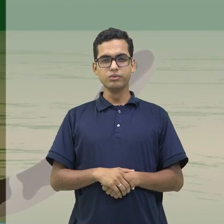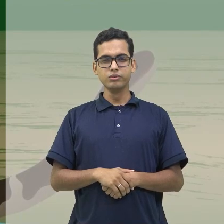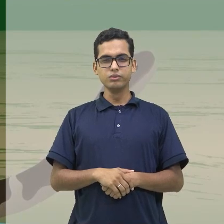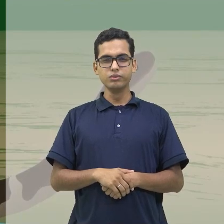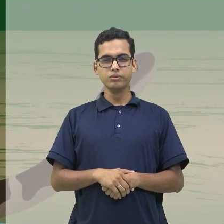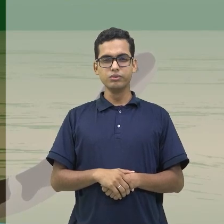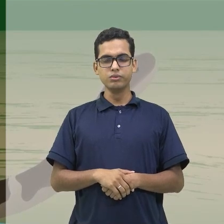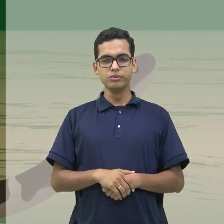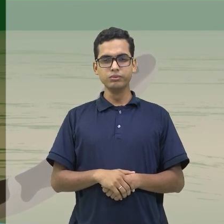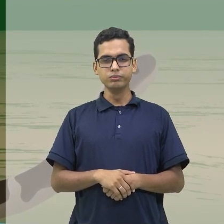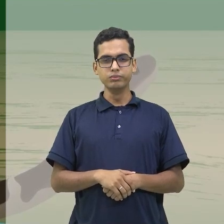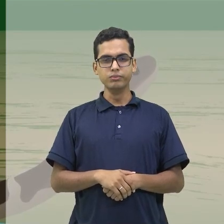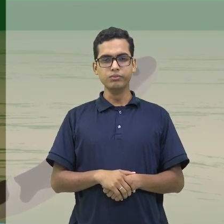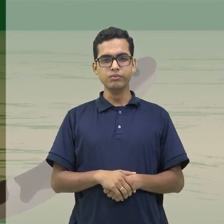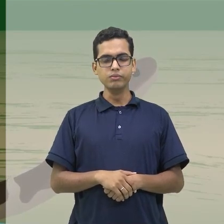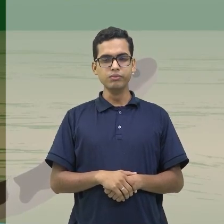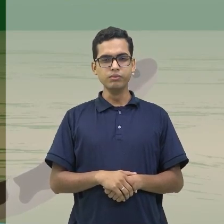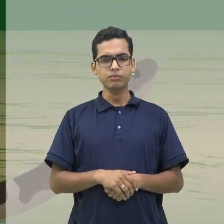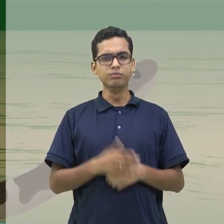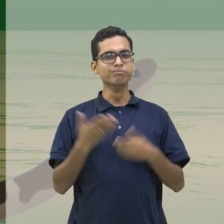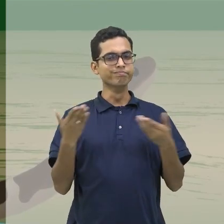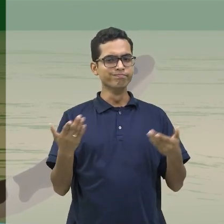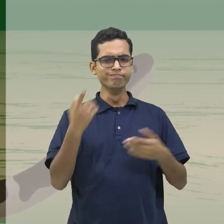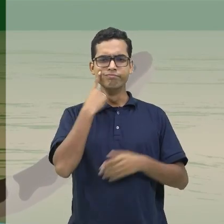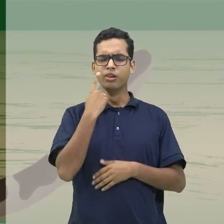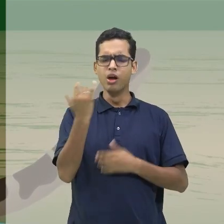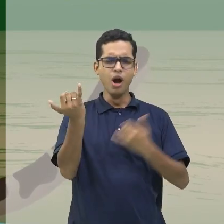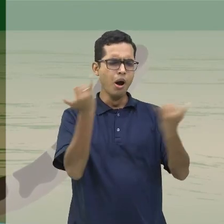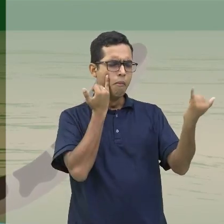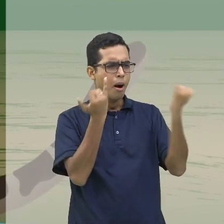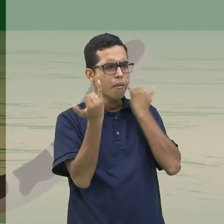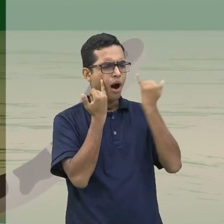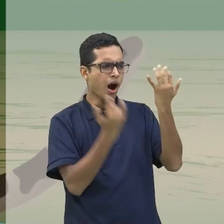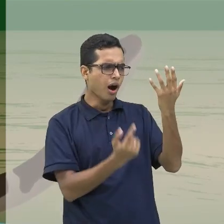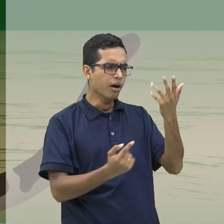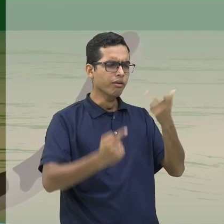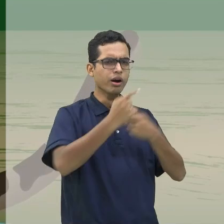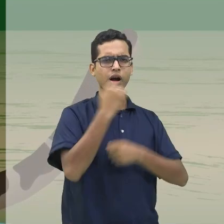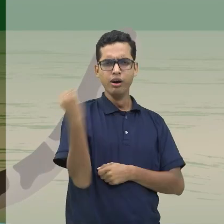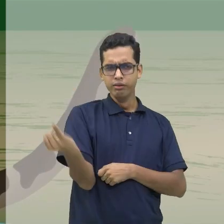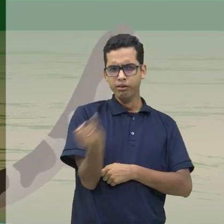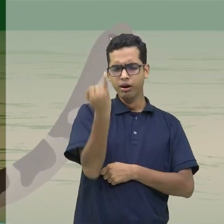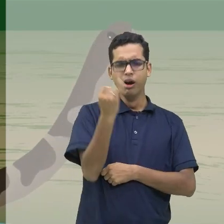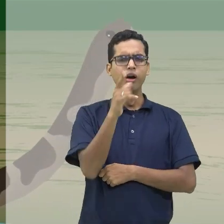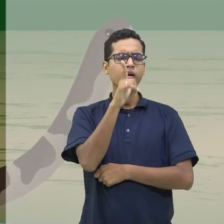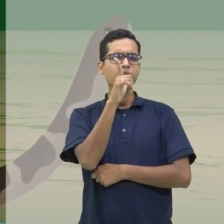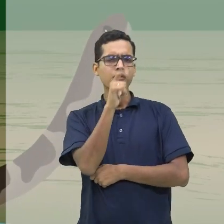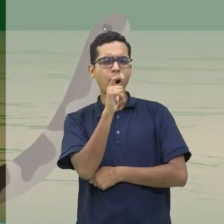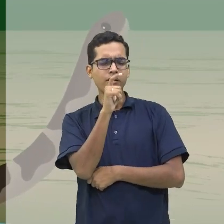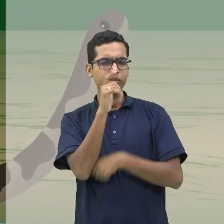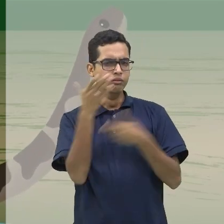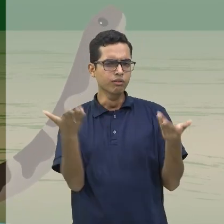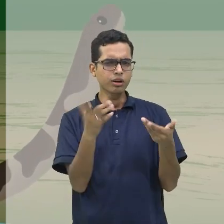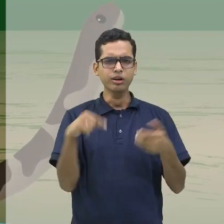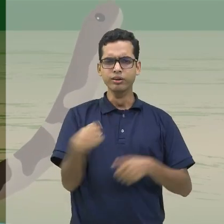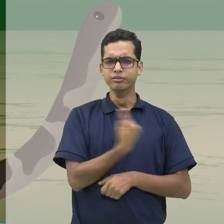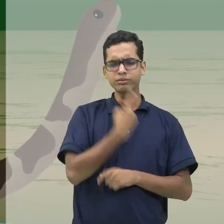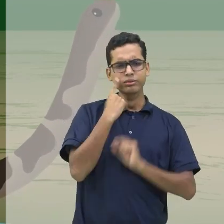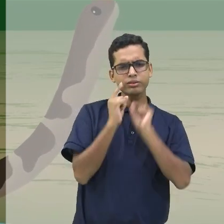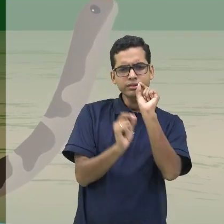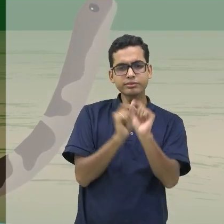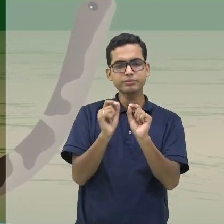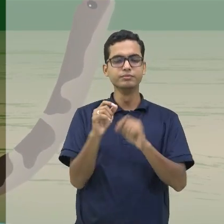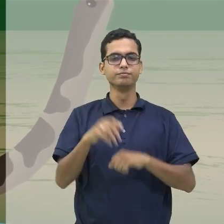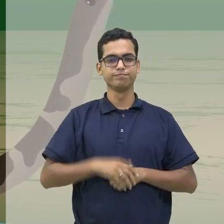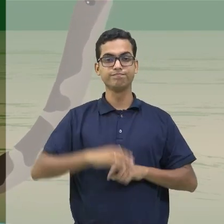Érica, quantas informações, da importância dessa água. E aí, gente, a lenda da